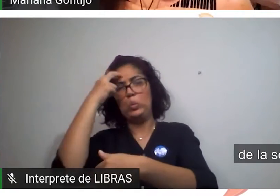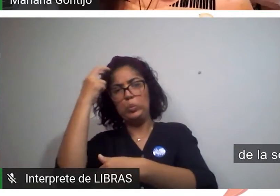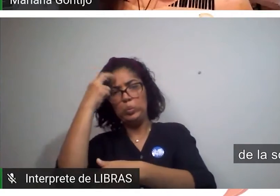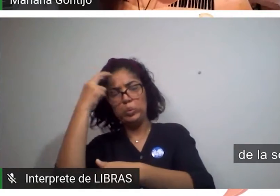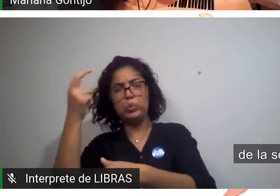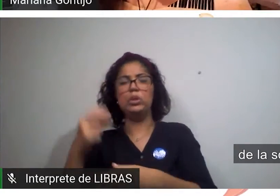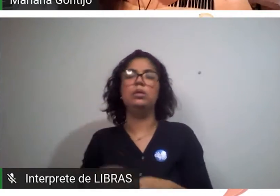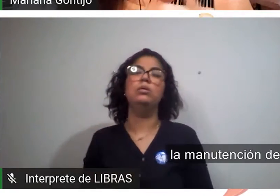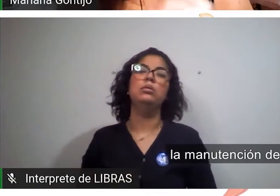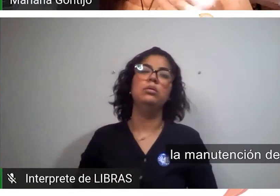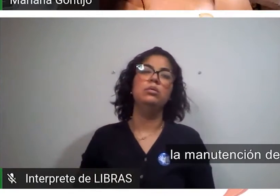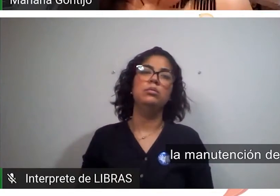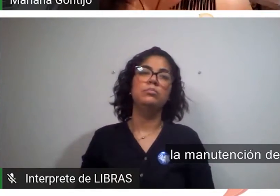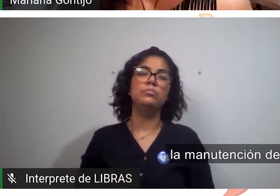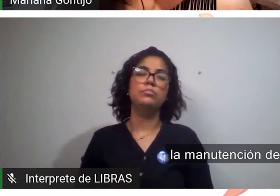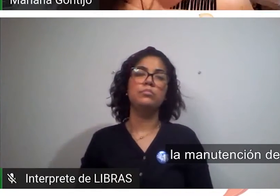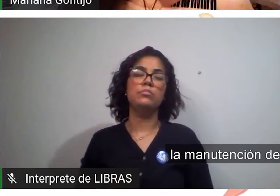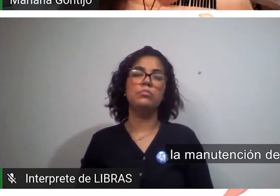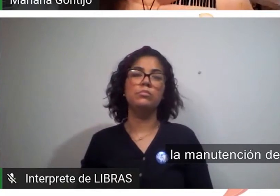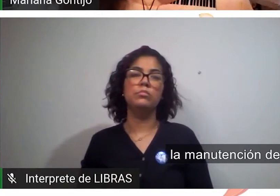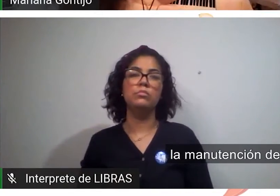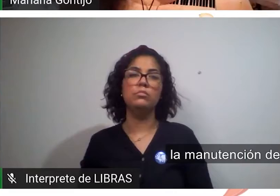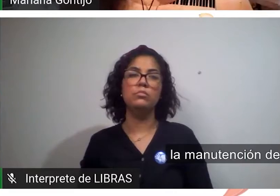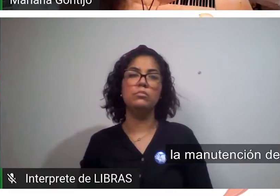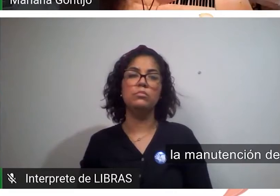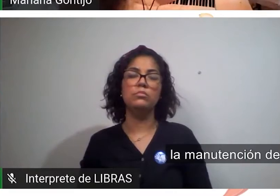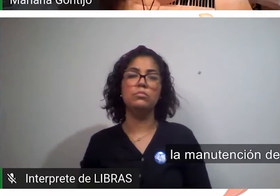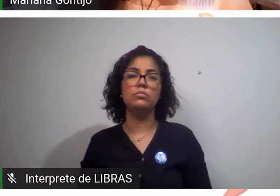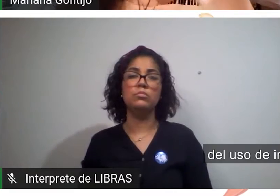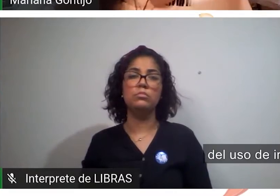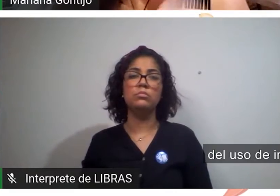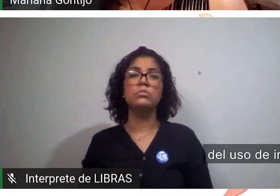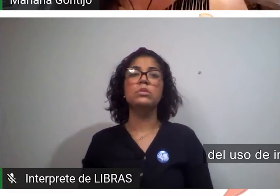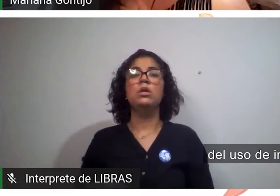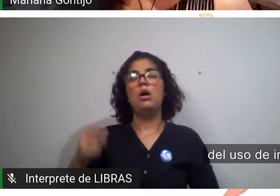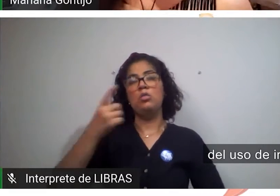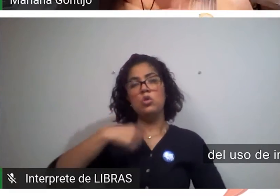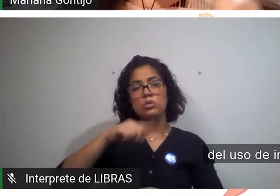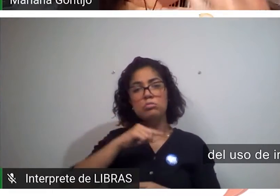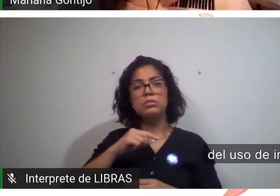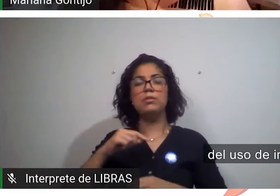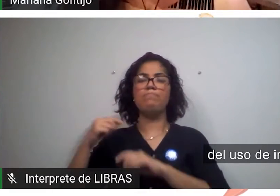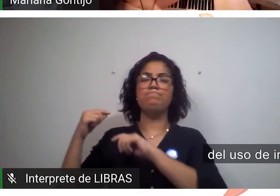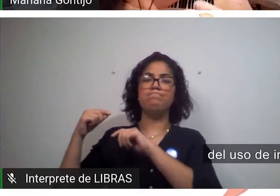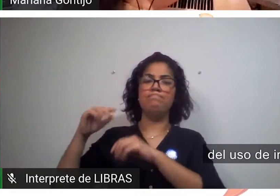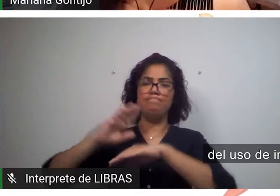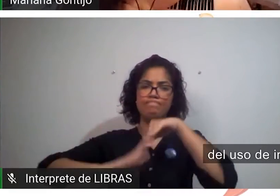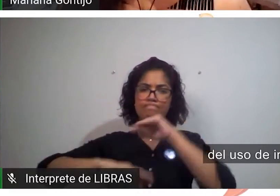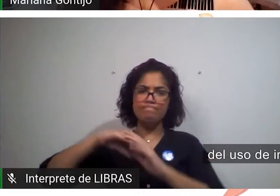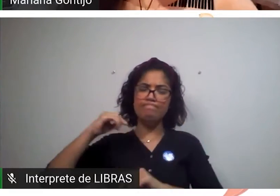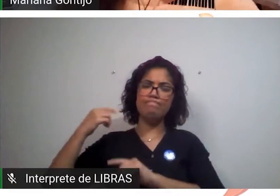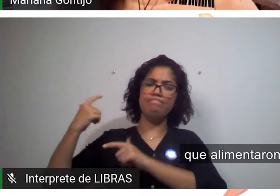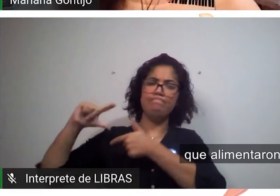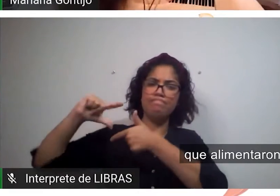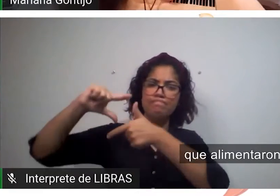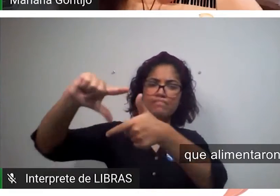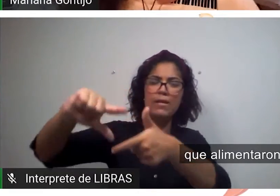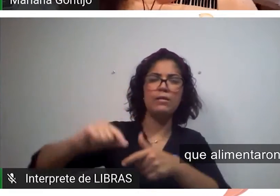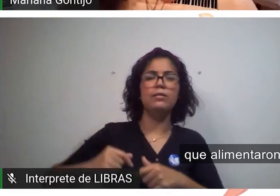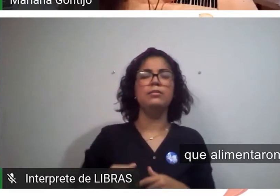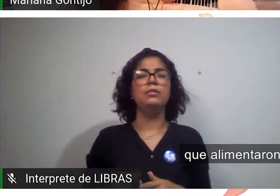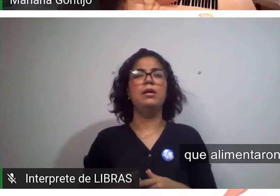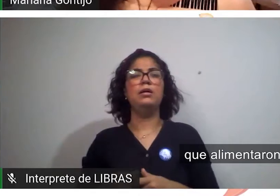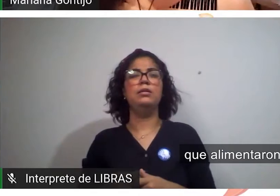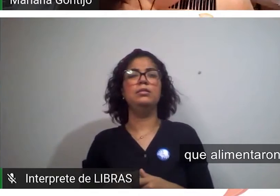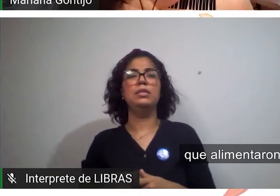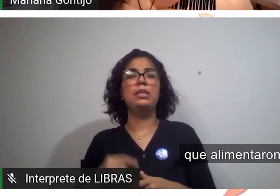soberania alimentar, a manutenção das nossas técnicas tradicionais, do uso dos ingredientes nativos, típicos, que